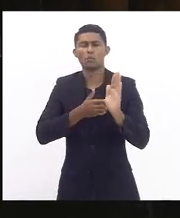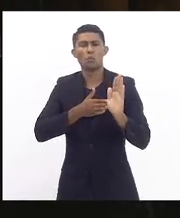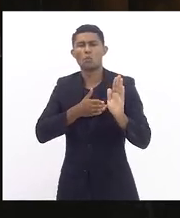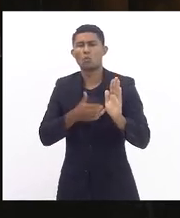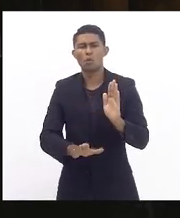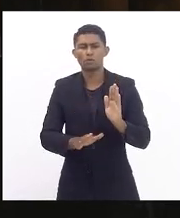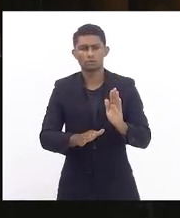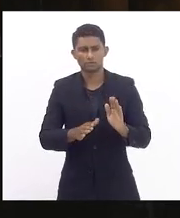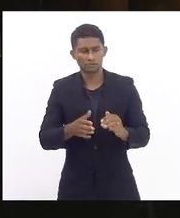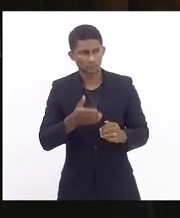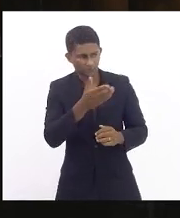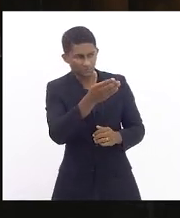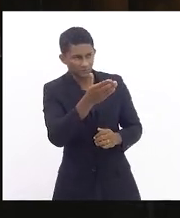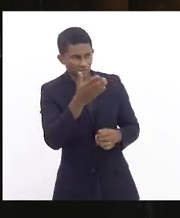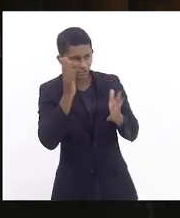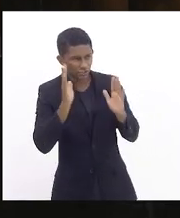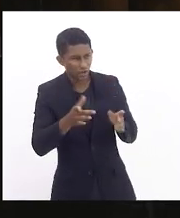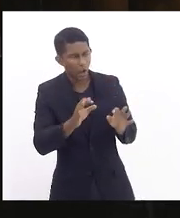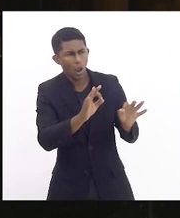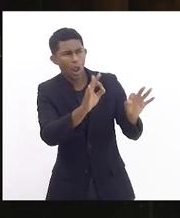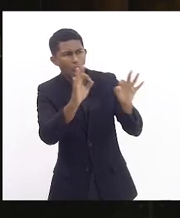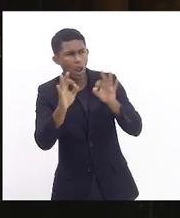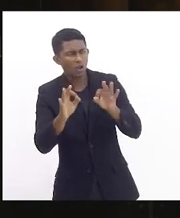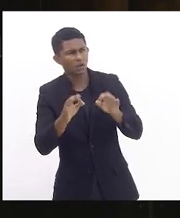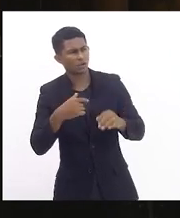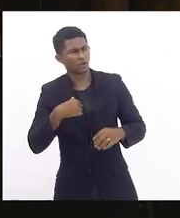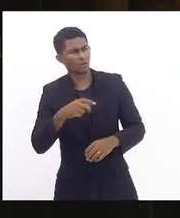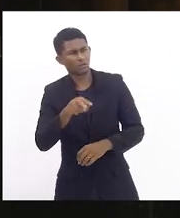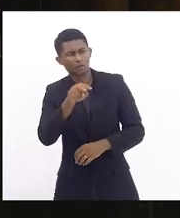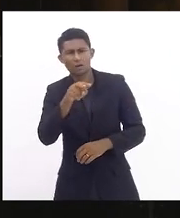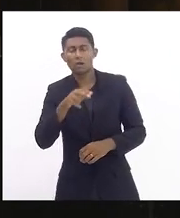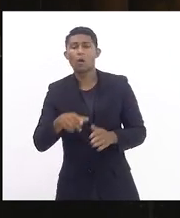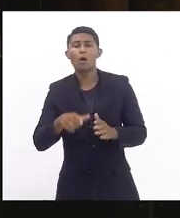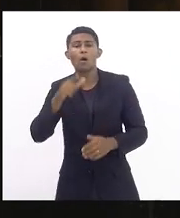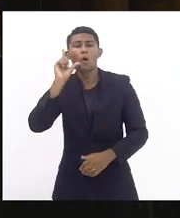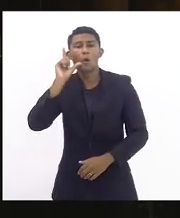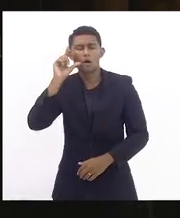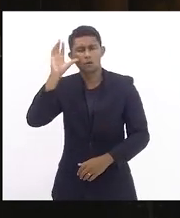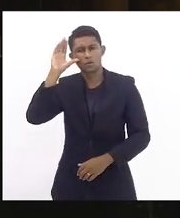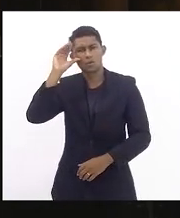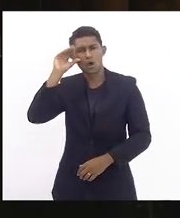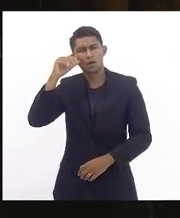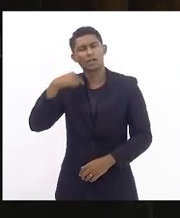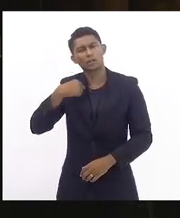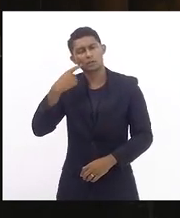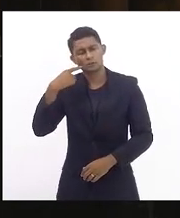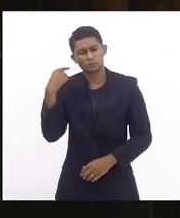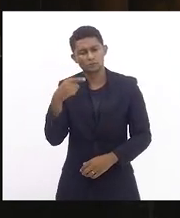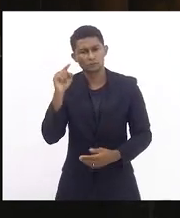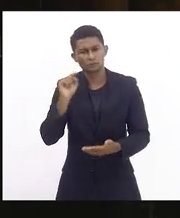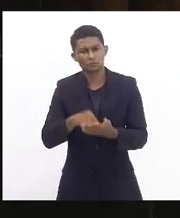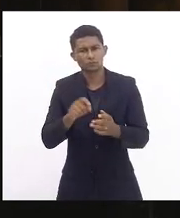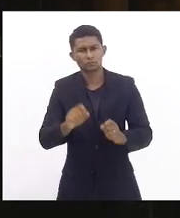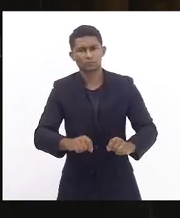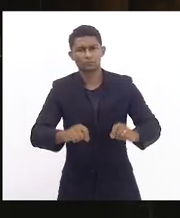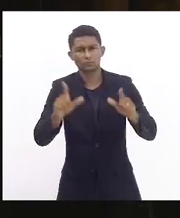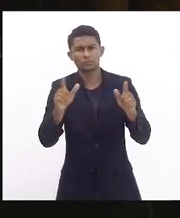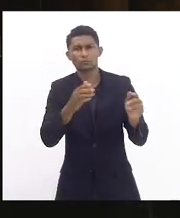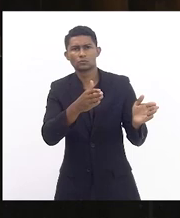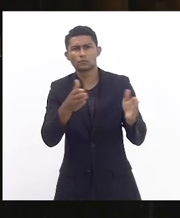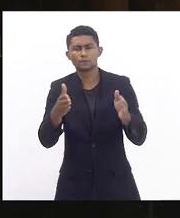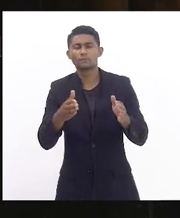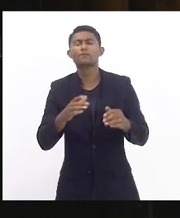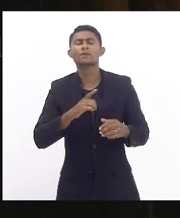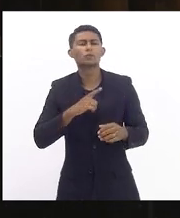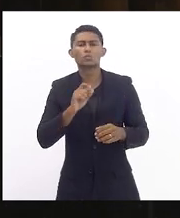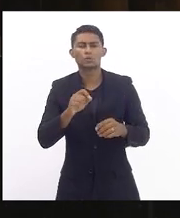chegou a assistir, é chocante. Eu, por curiosidade, entrei ontem e fui assistir. É a cena que se passa numa